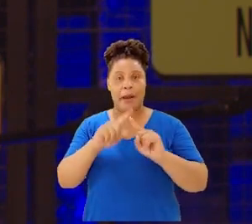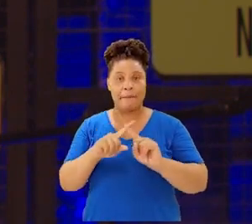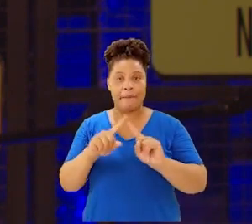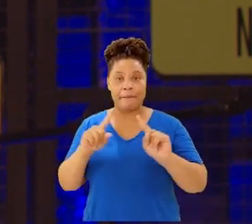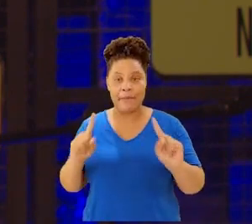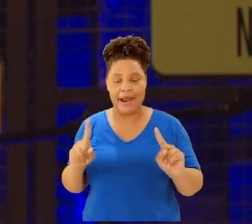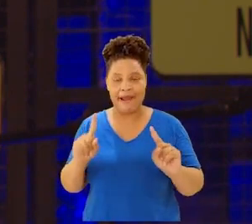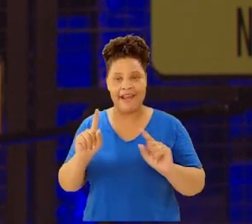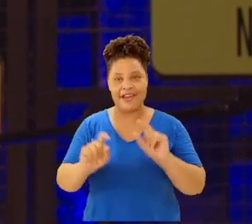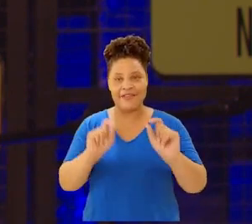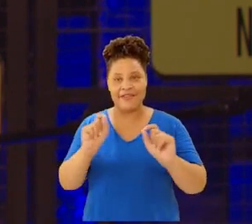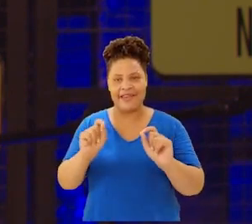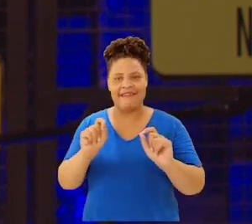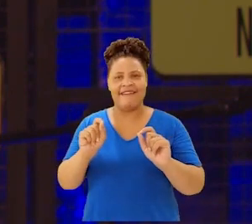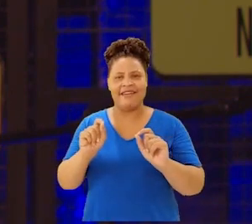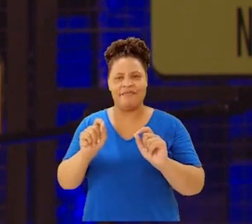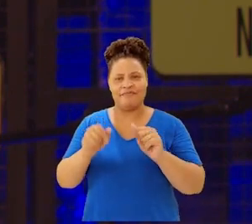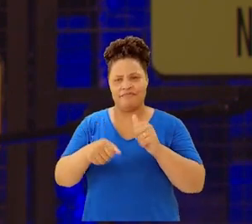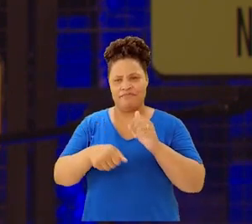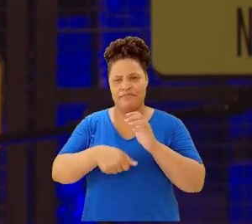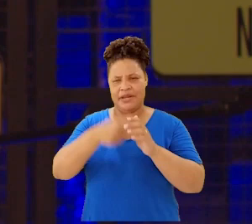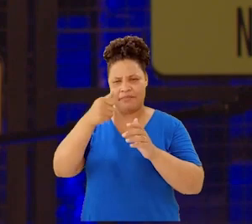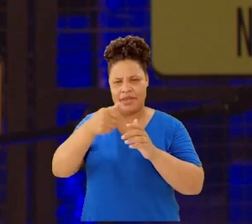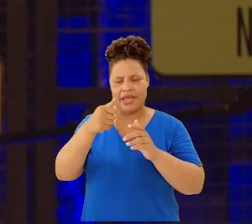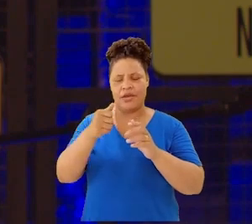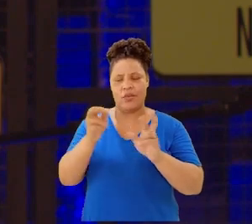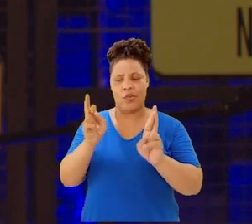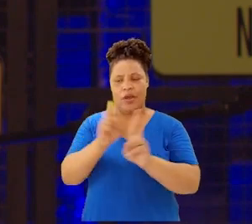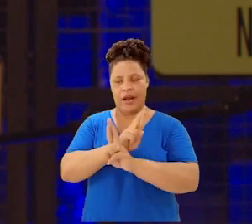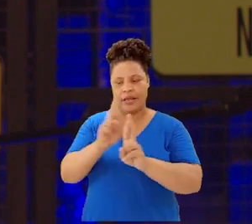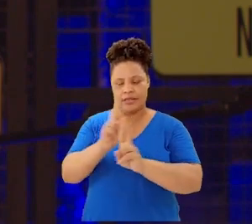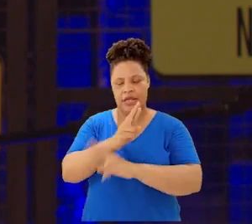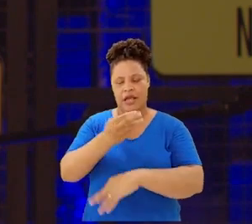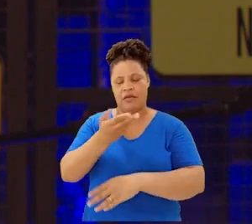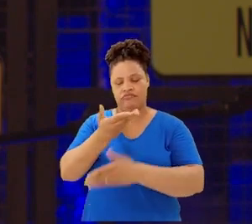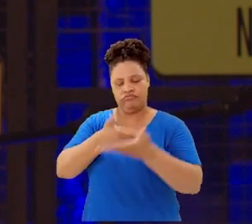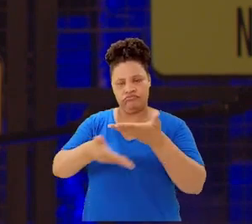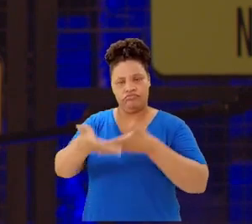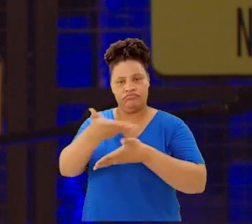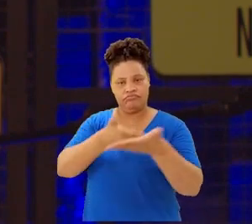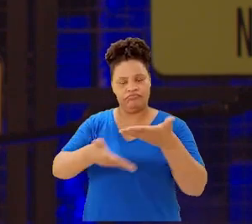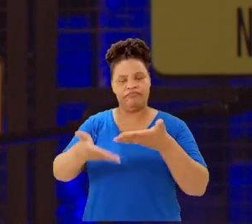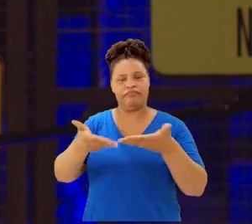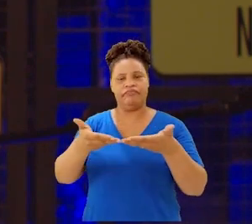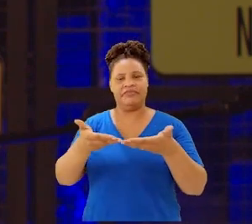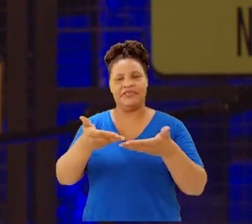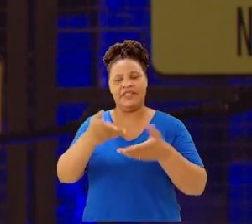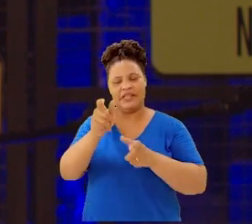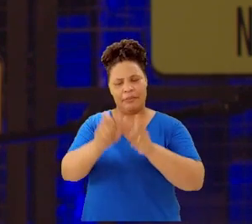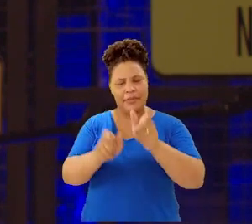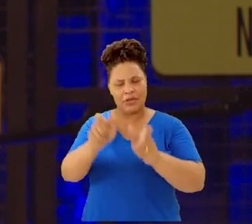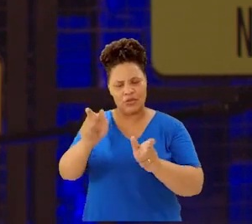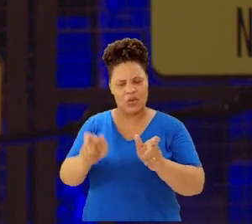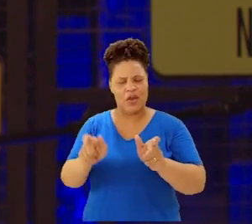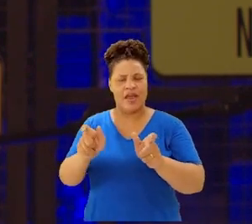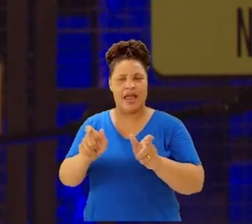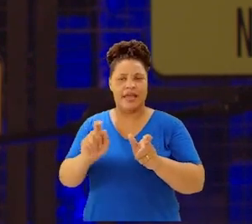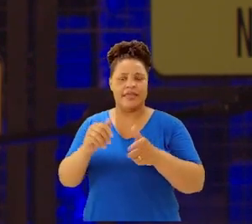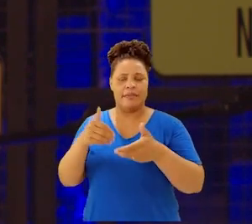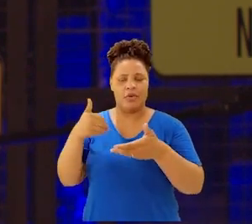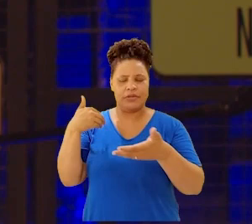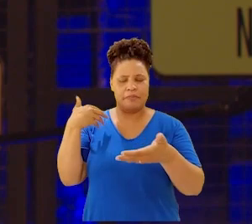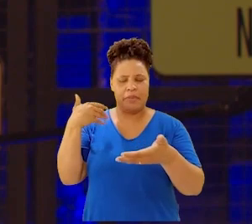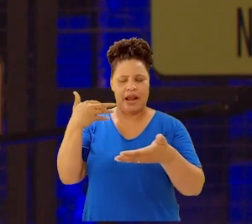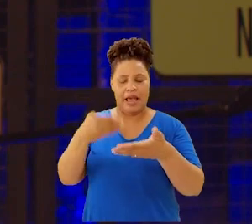Mas acho que primeiro veio a nossa relação como pessoas, assim, né? E aí isso foi chegando para a música,